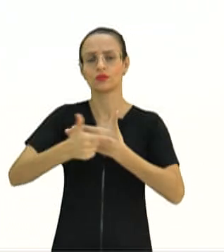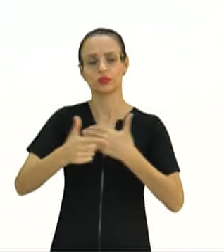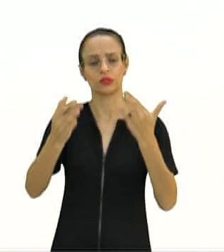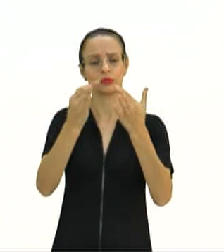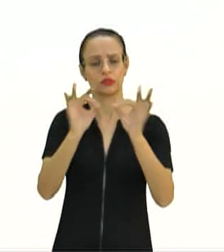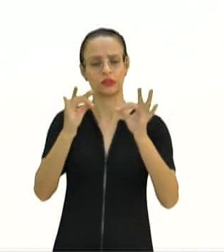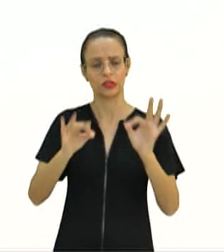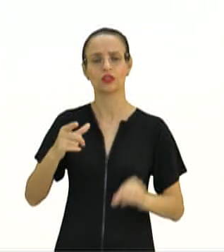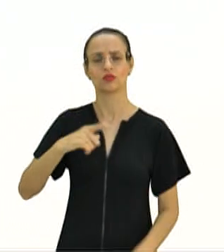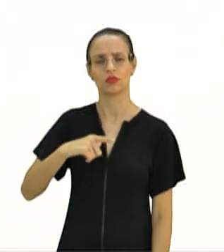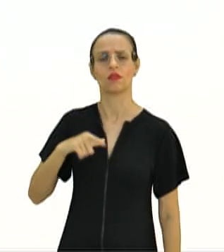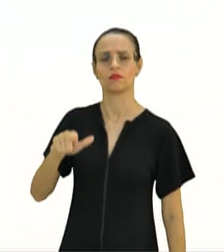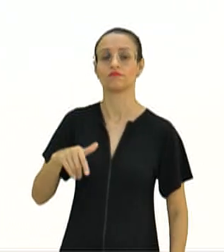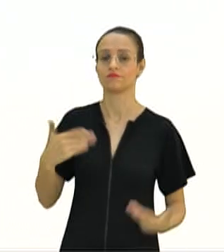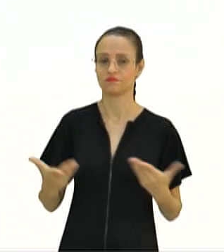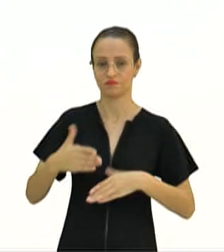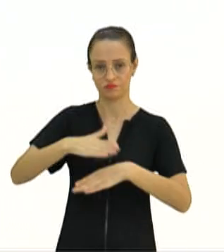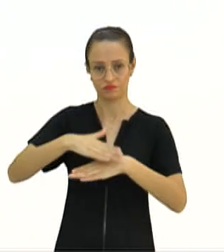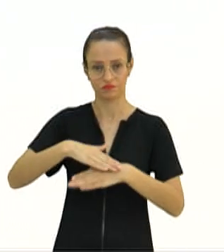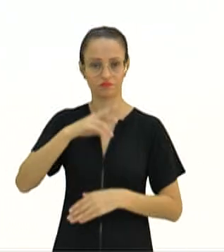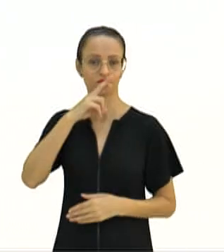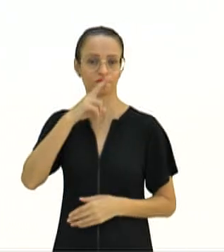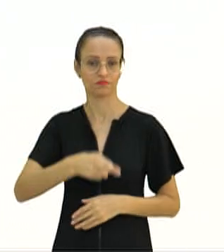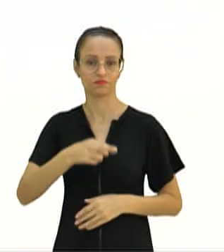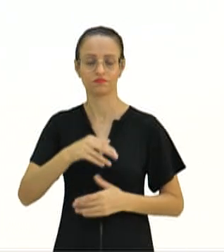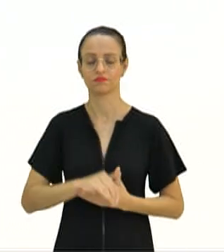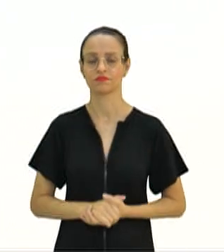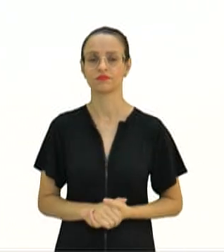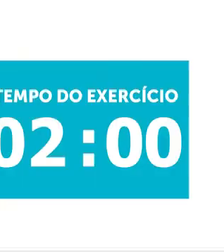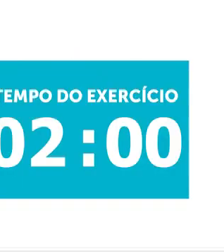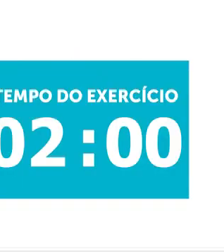ela exerce? Responda.